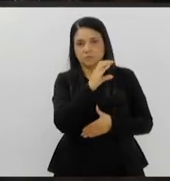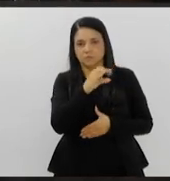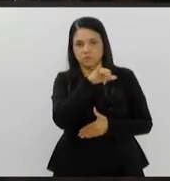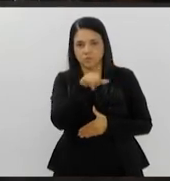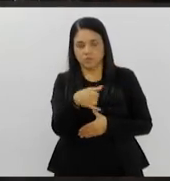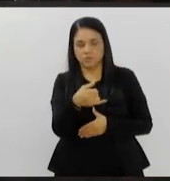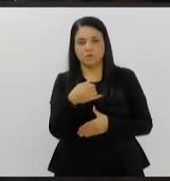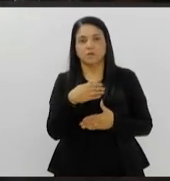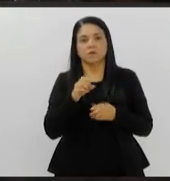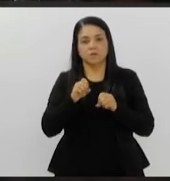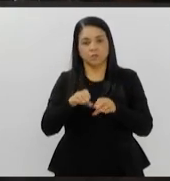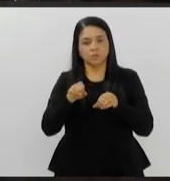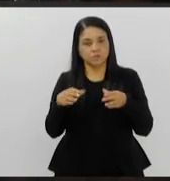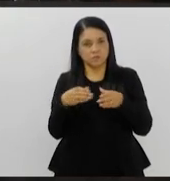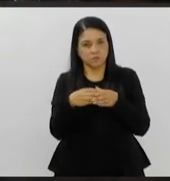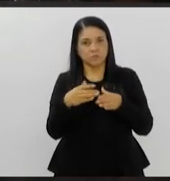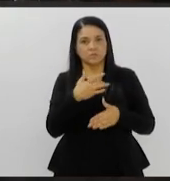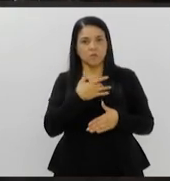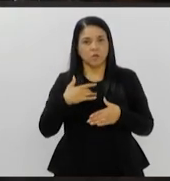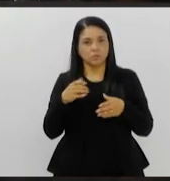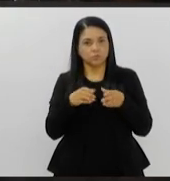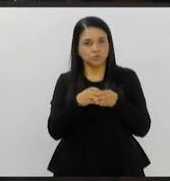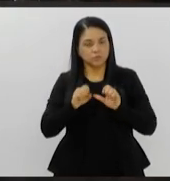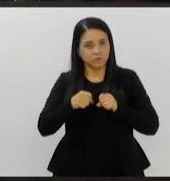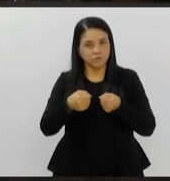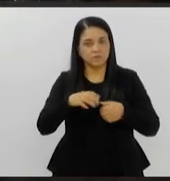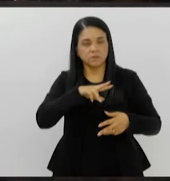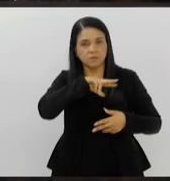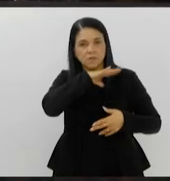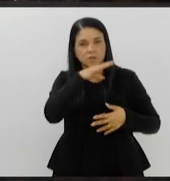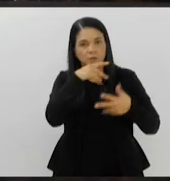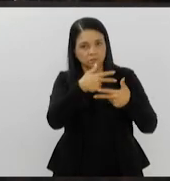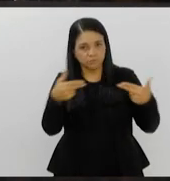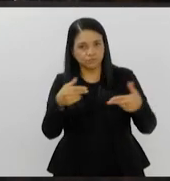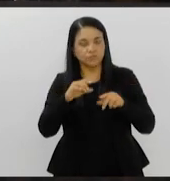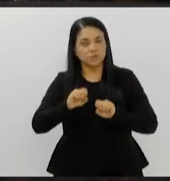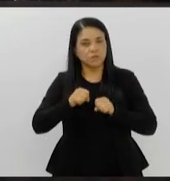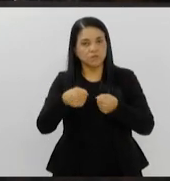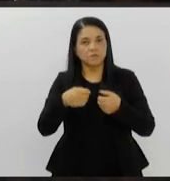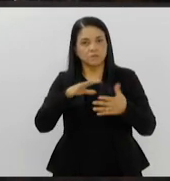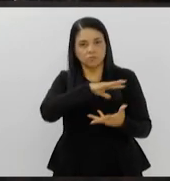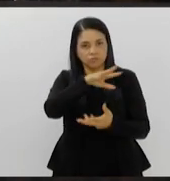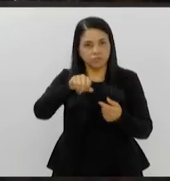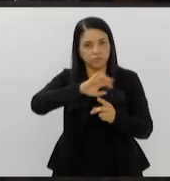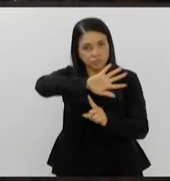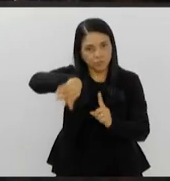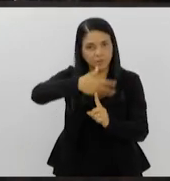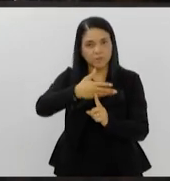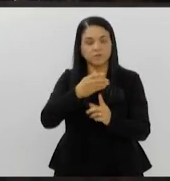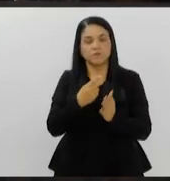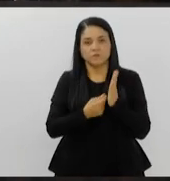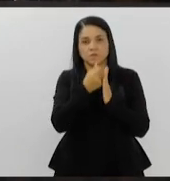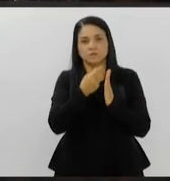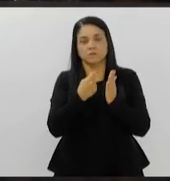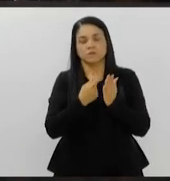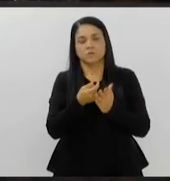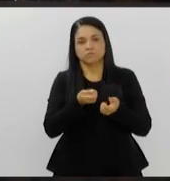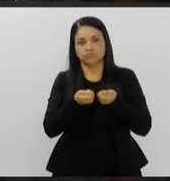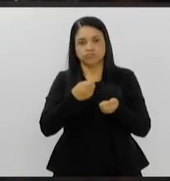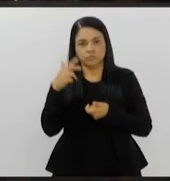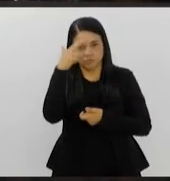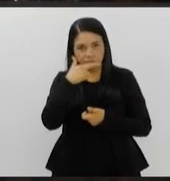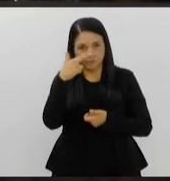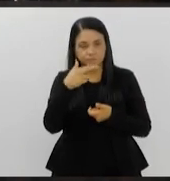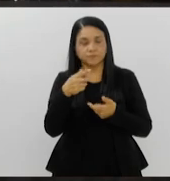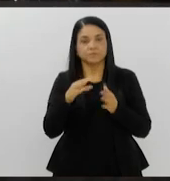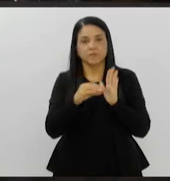Justiça, Educação, Saúde, Defesa e Proteção dos Animais, Defesa do Meio Ambiente, Orçamento, Finanças, Fiscalização Financeira e